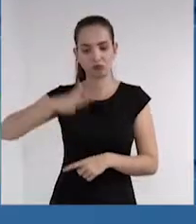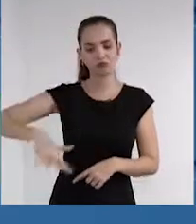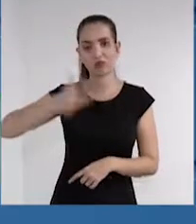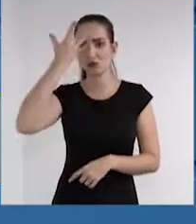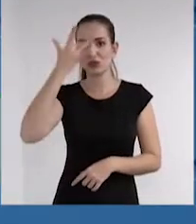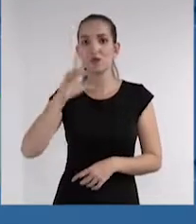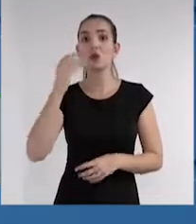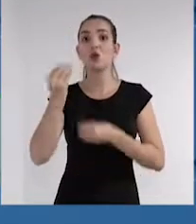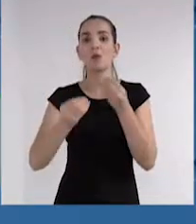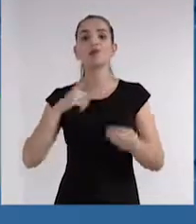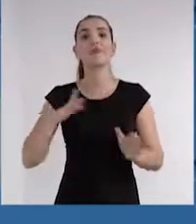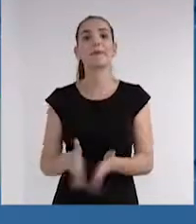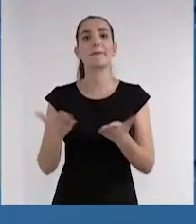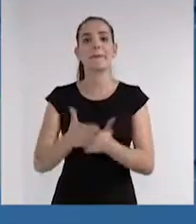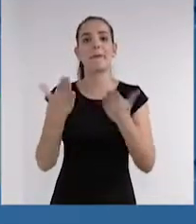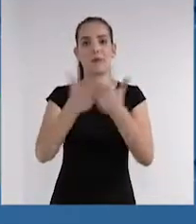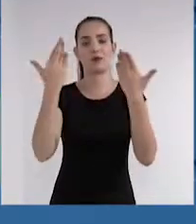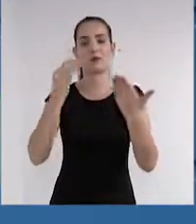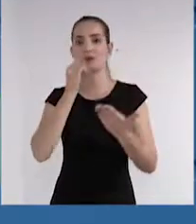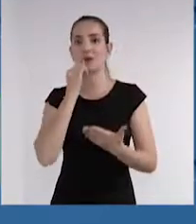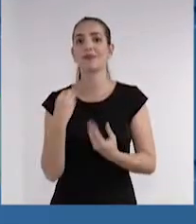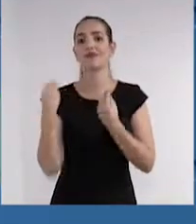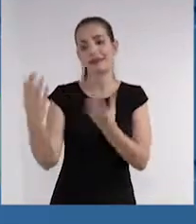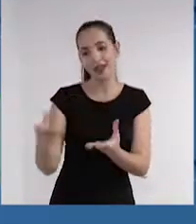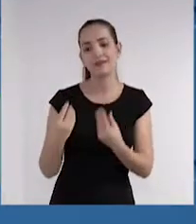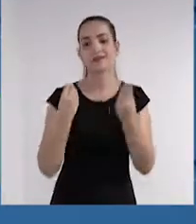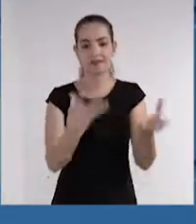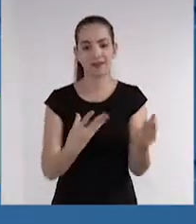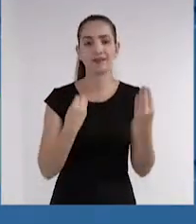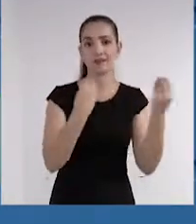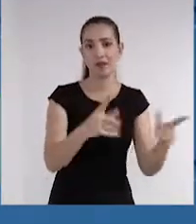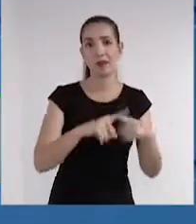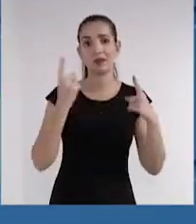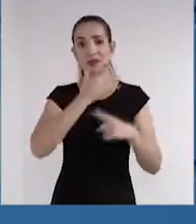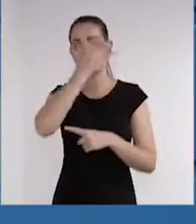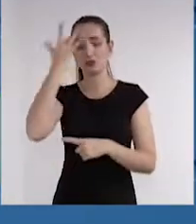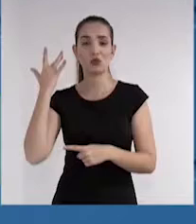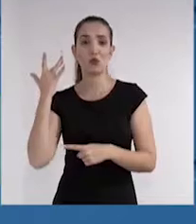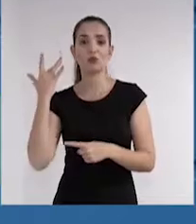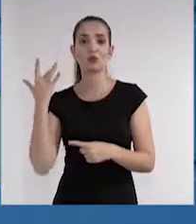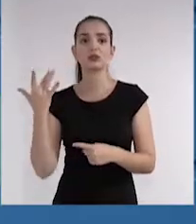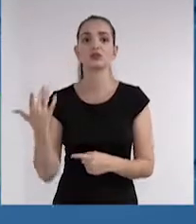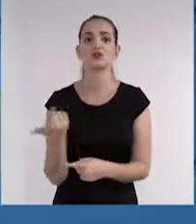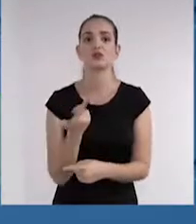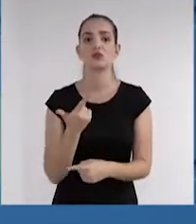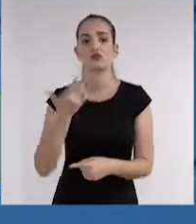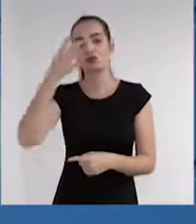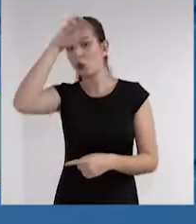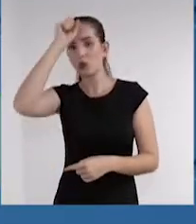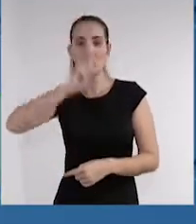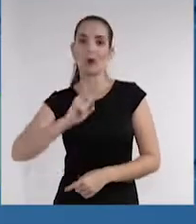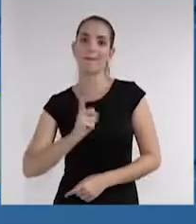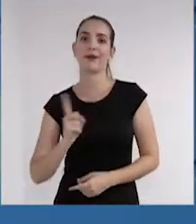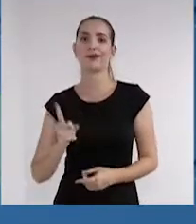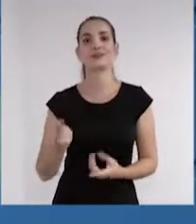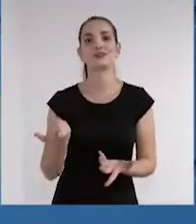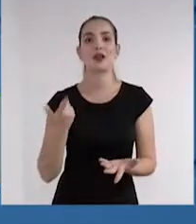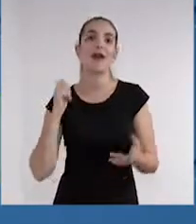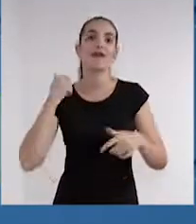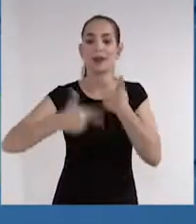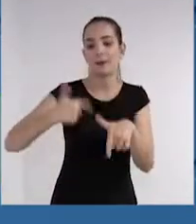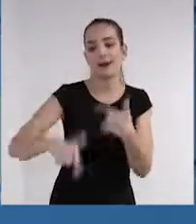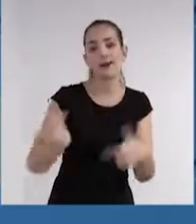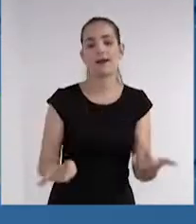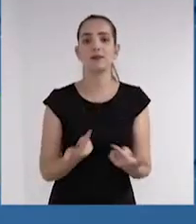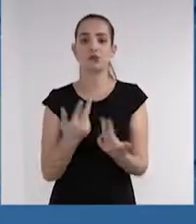senhor começa a dar, a pessoa não aprende a ganhar, vai acostumar, e aquele que ganha não dá para viver, porque vê os filhos não tem condições. Então nós